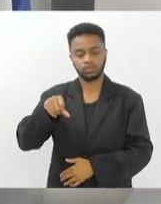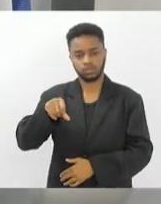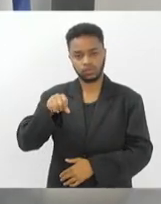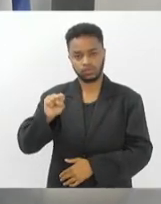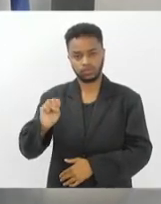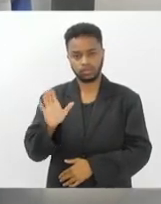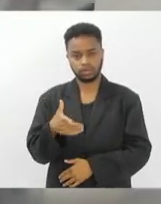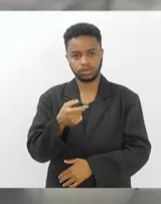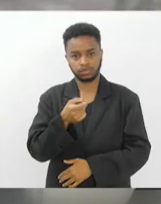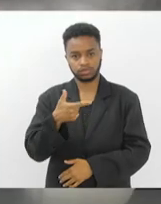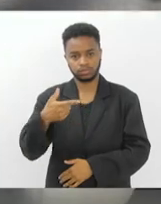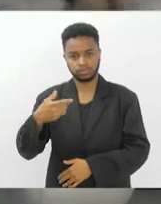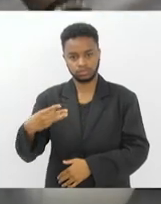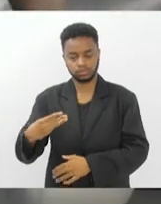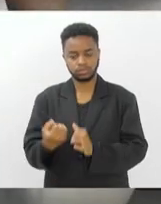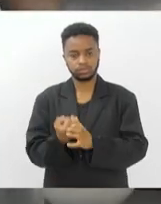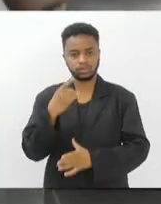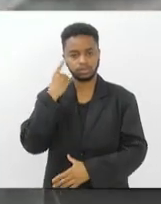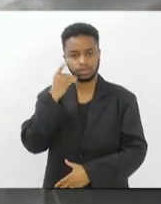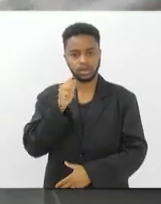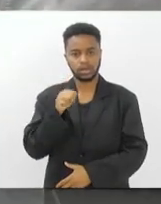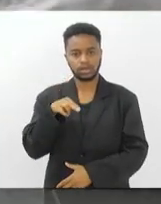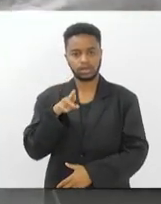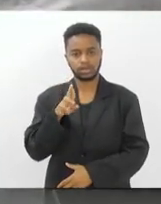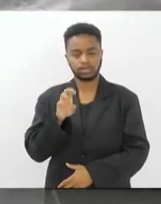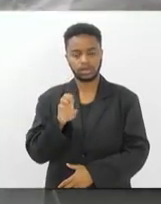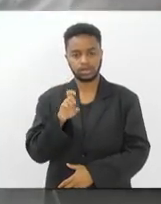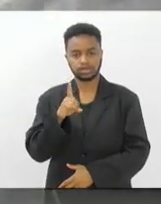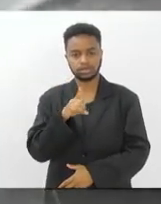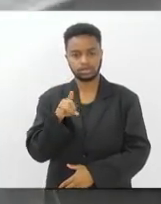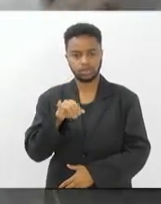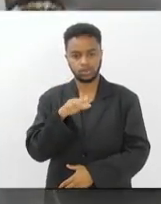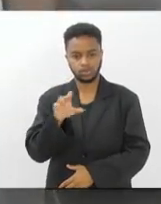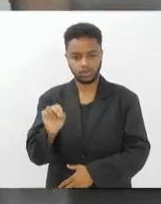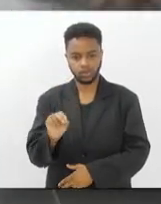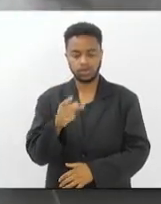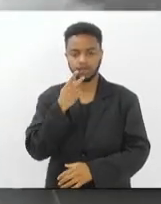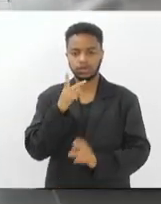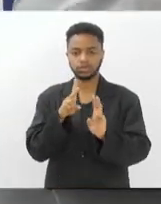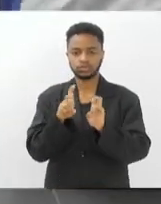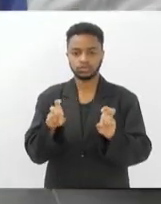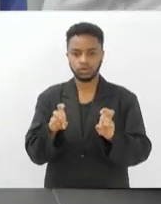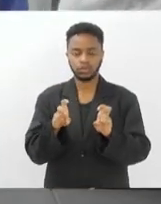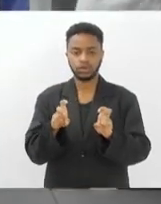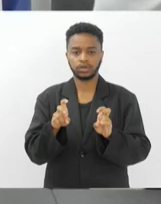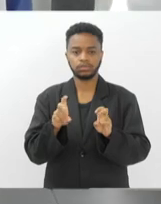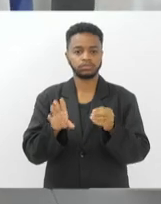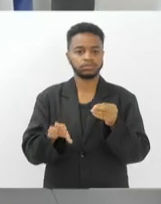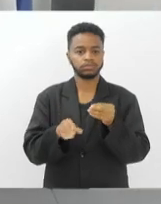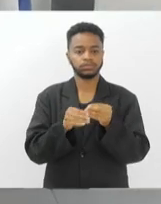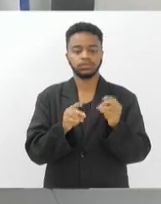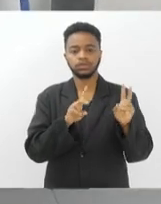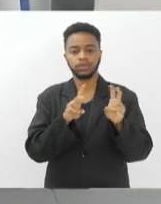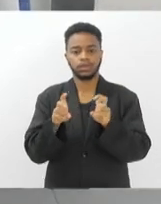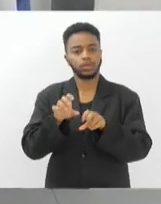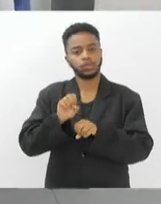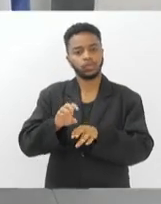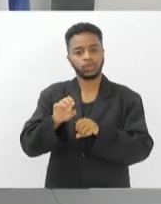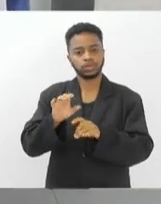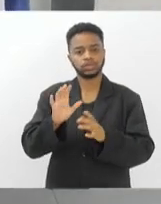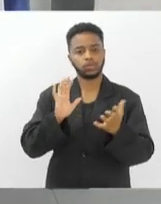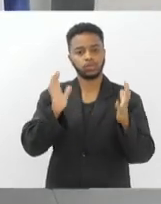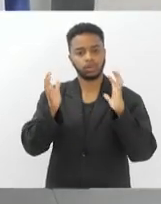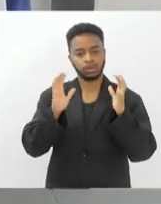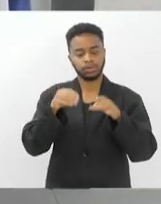2098 de 23, de autoria do deputado Andrezinho Siciliano, que dispõe sobre a inclusão da temática da educação climática no programa de ensino